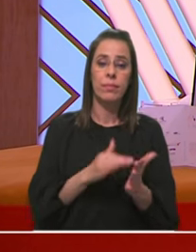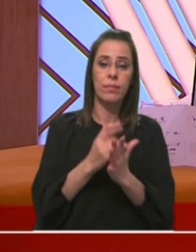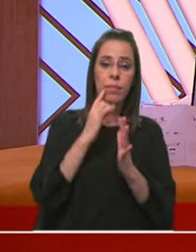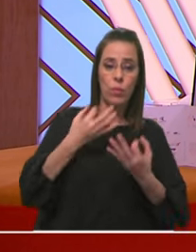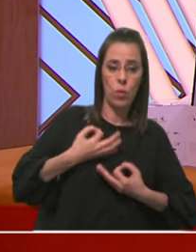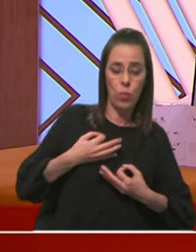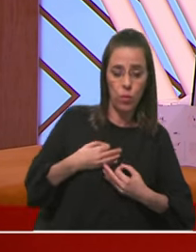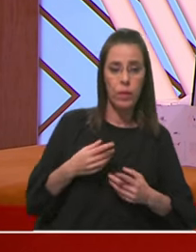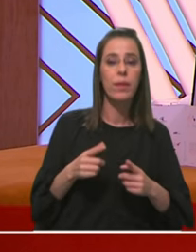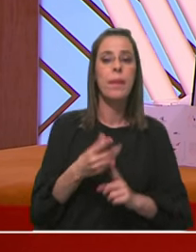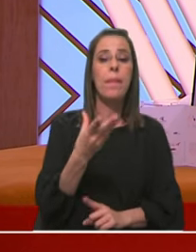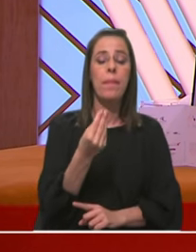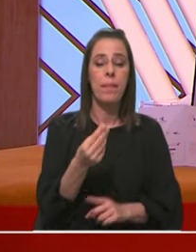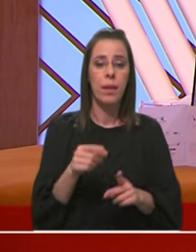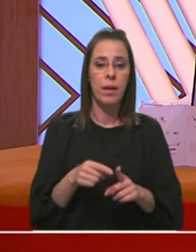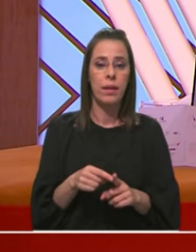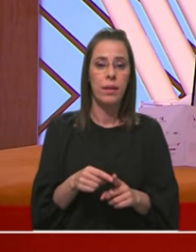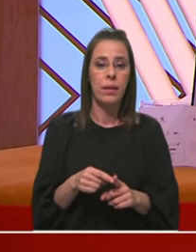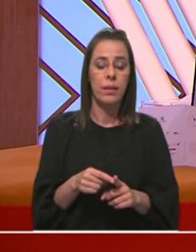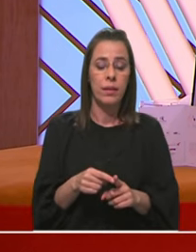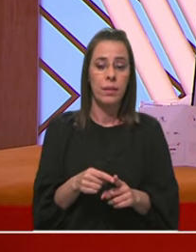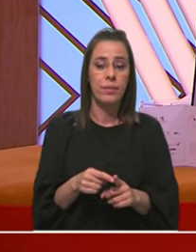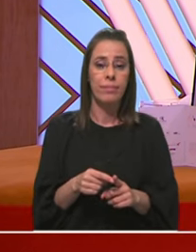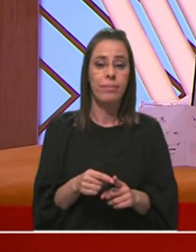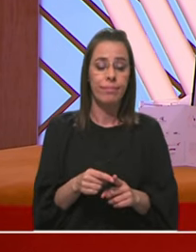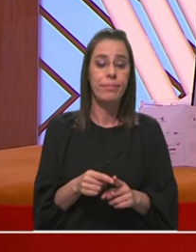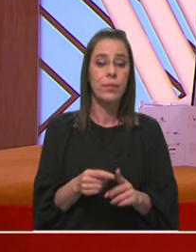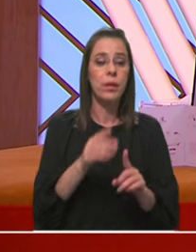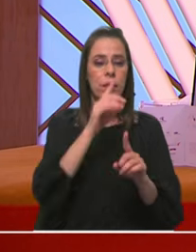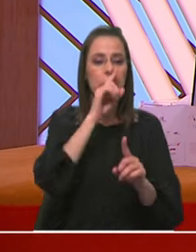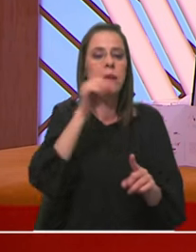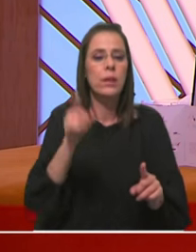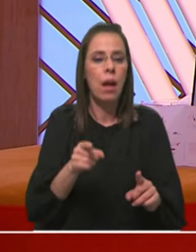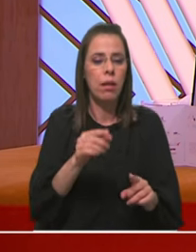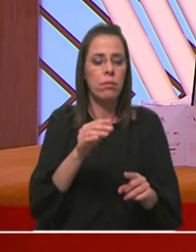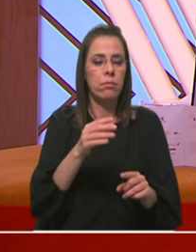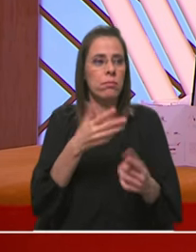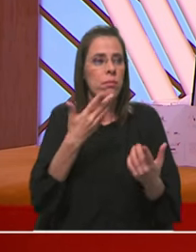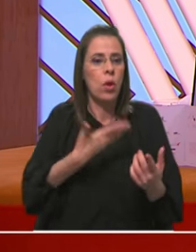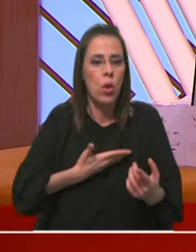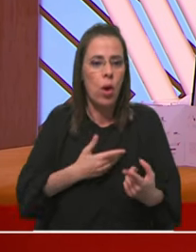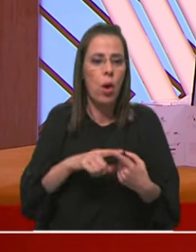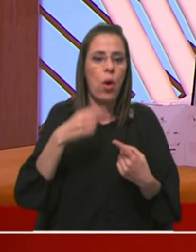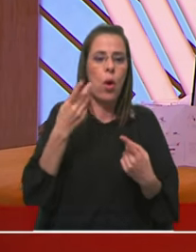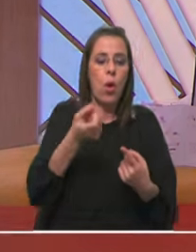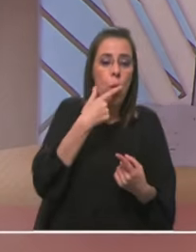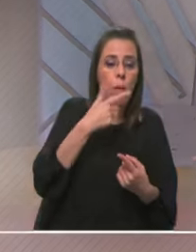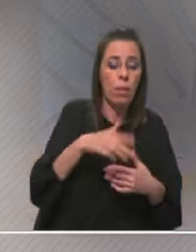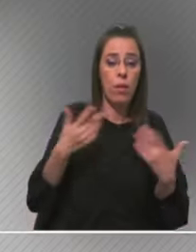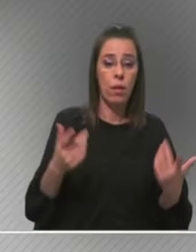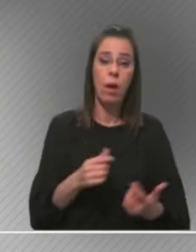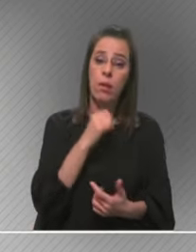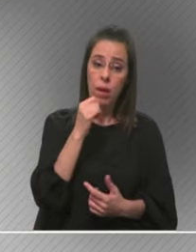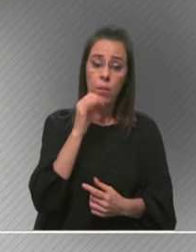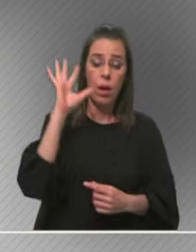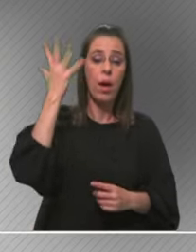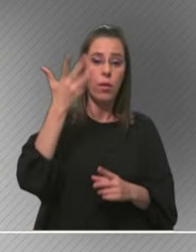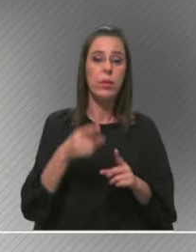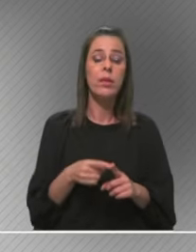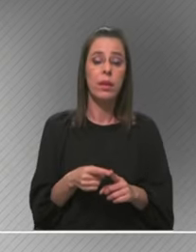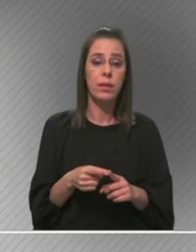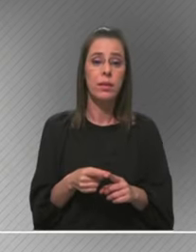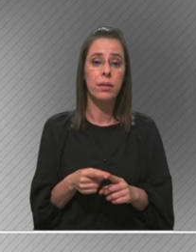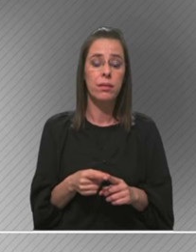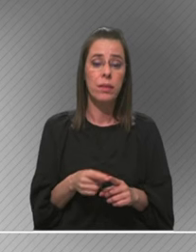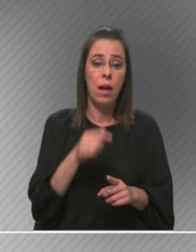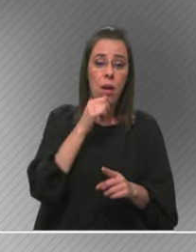esse cuidado e muito medo que que essa que esse consumo pudesse despotar porque é que é muito comum Acontece muito de facto